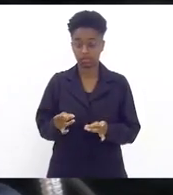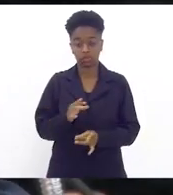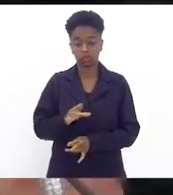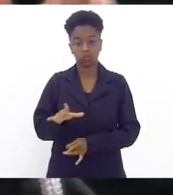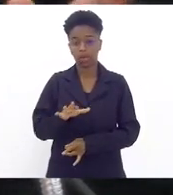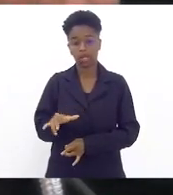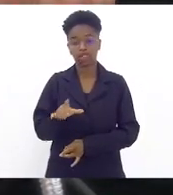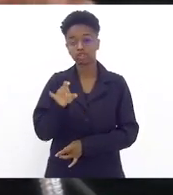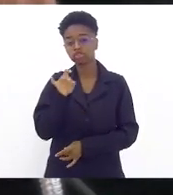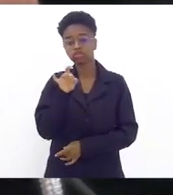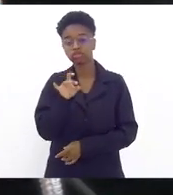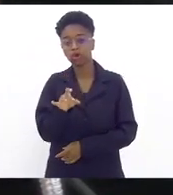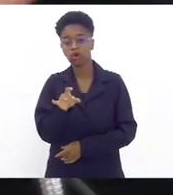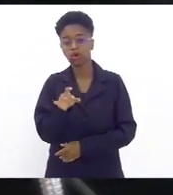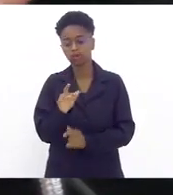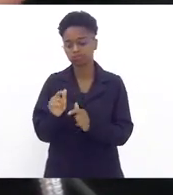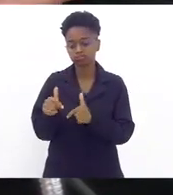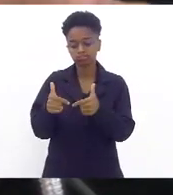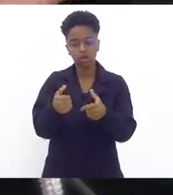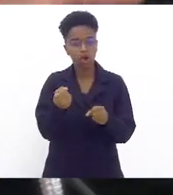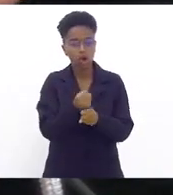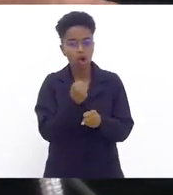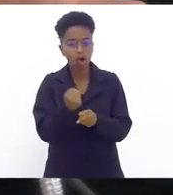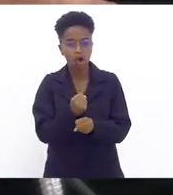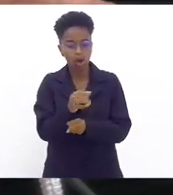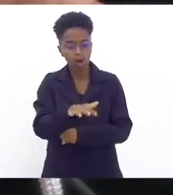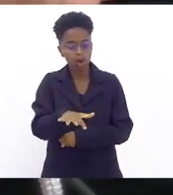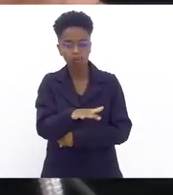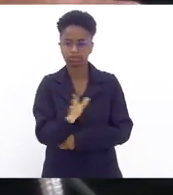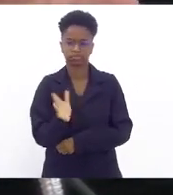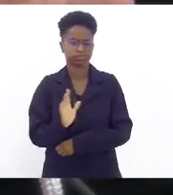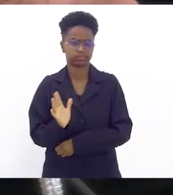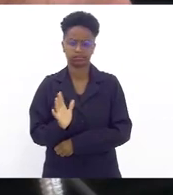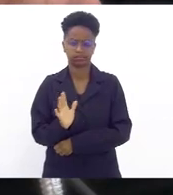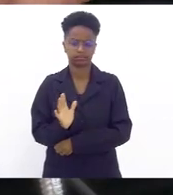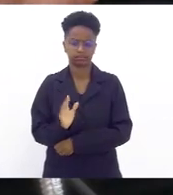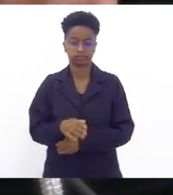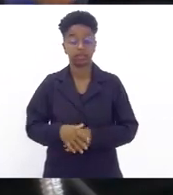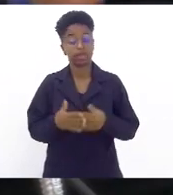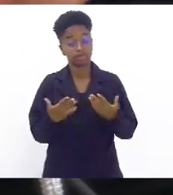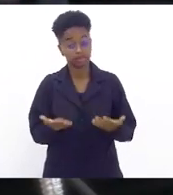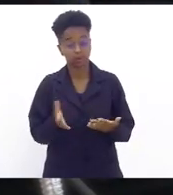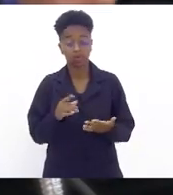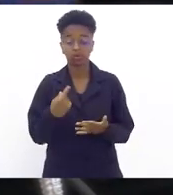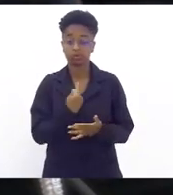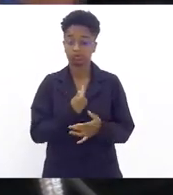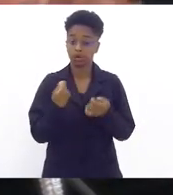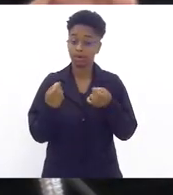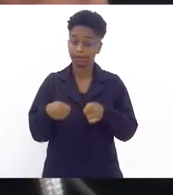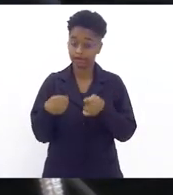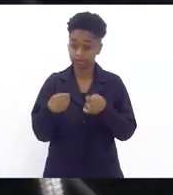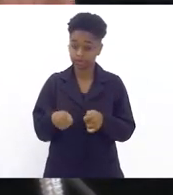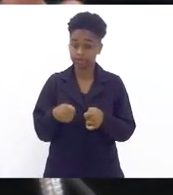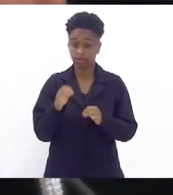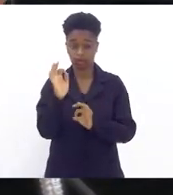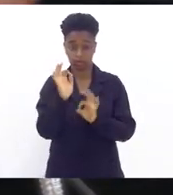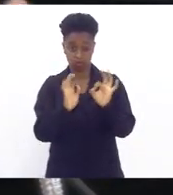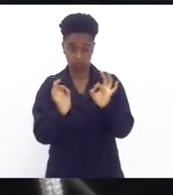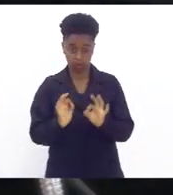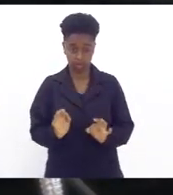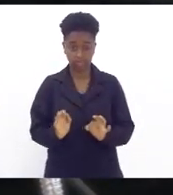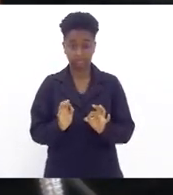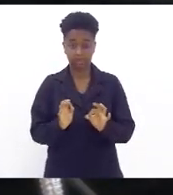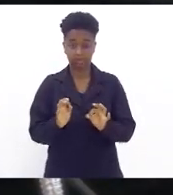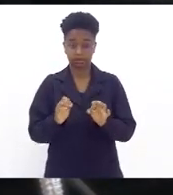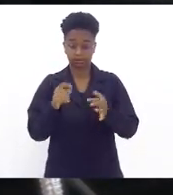só na realização de uma obra do espaço físico né então a gente precisa acomodar essas que